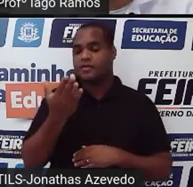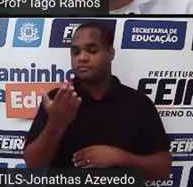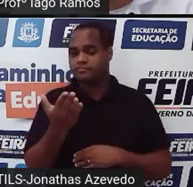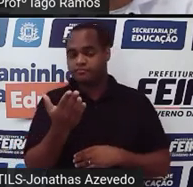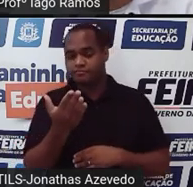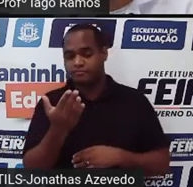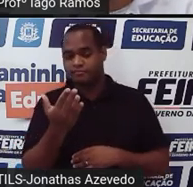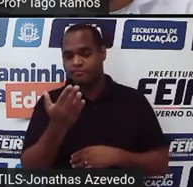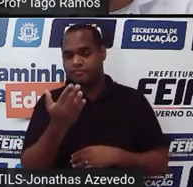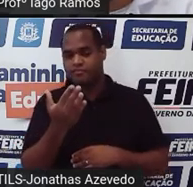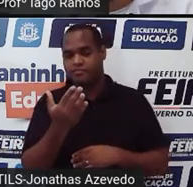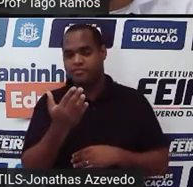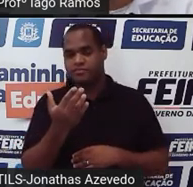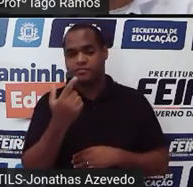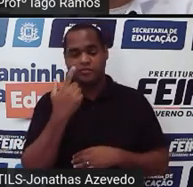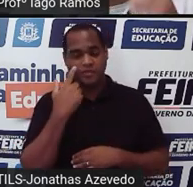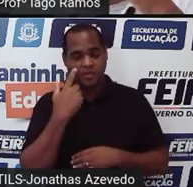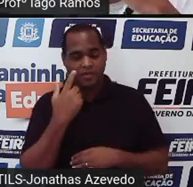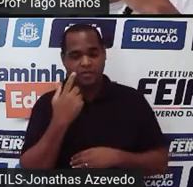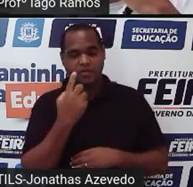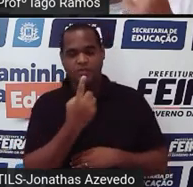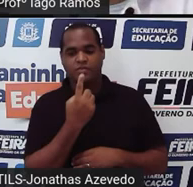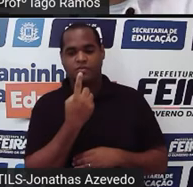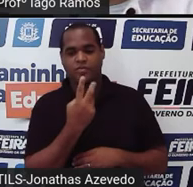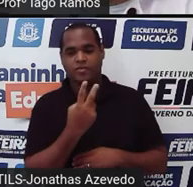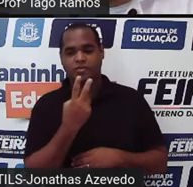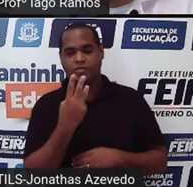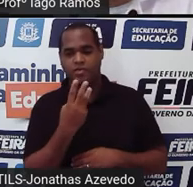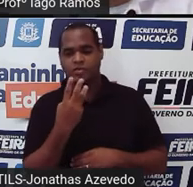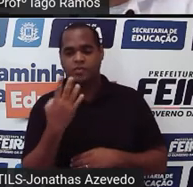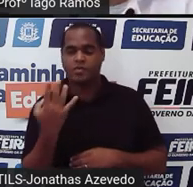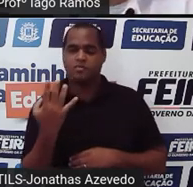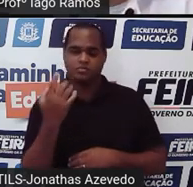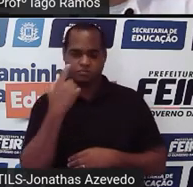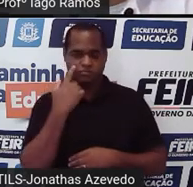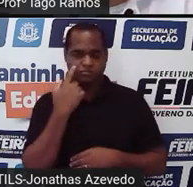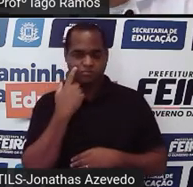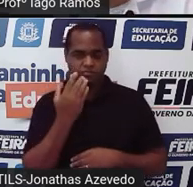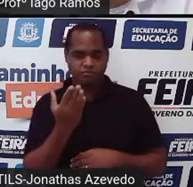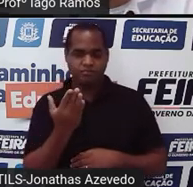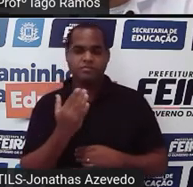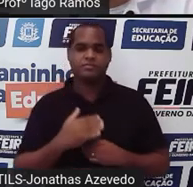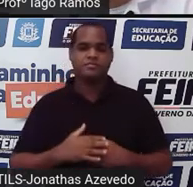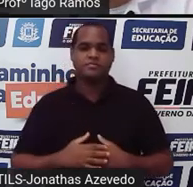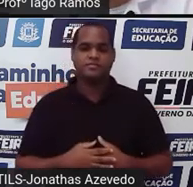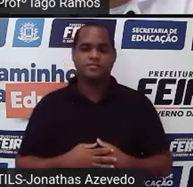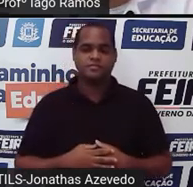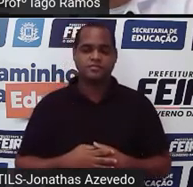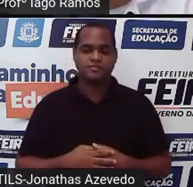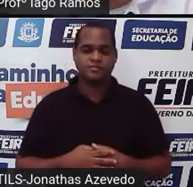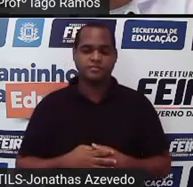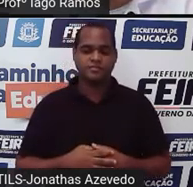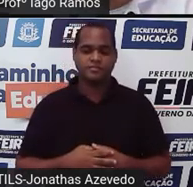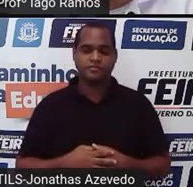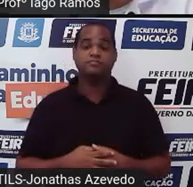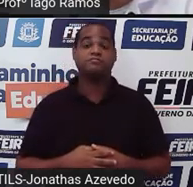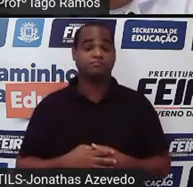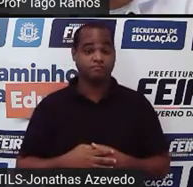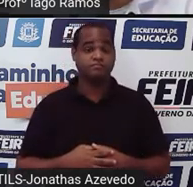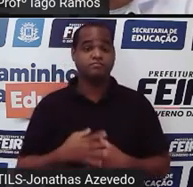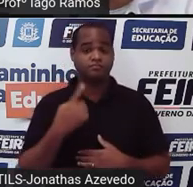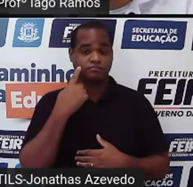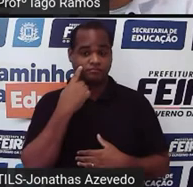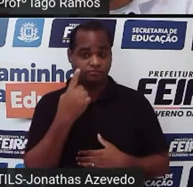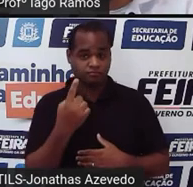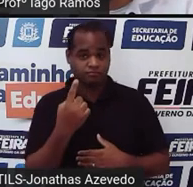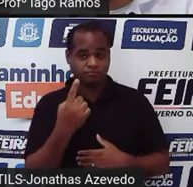comprimento desse cobrir um mais o comprimento desse cubinho um também mais um desse mais um desse então o